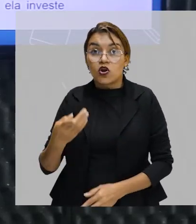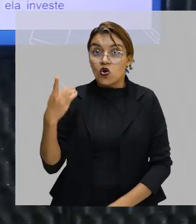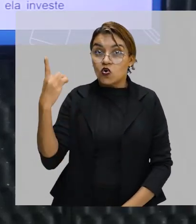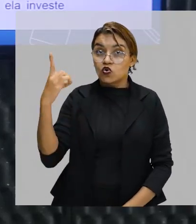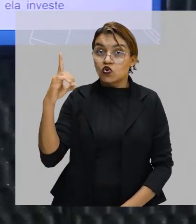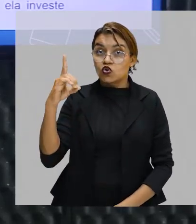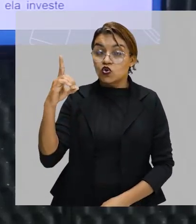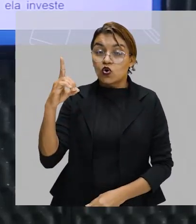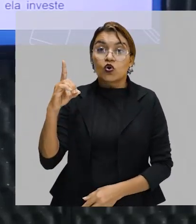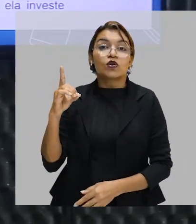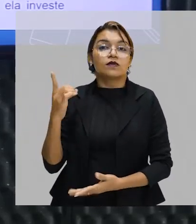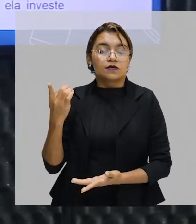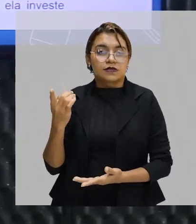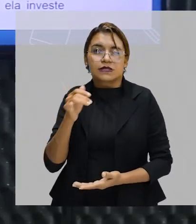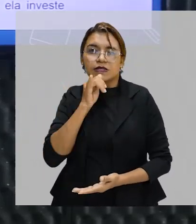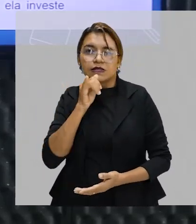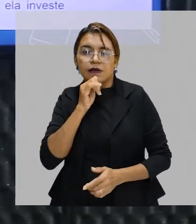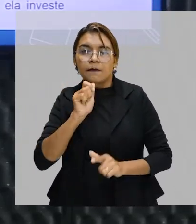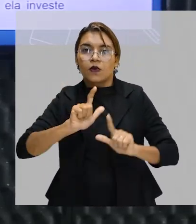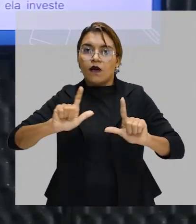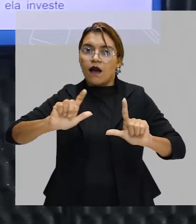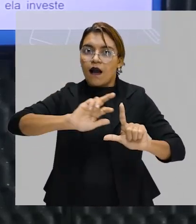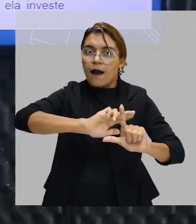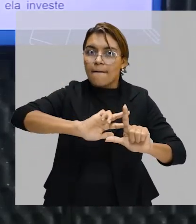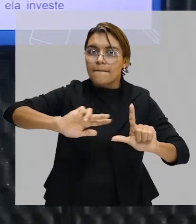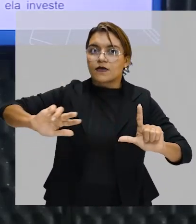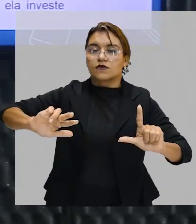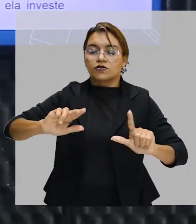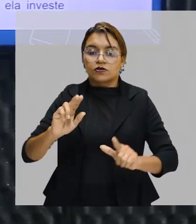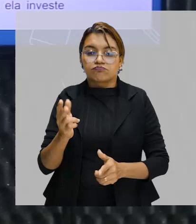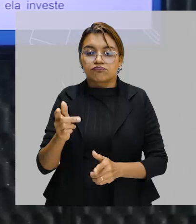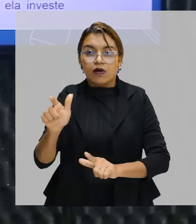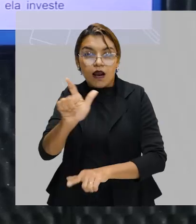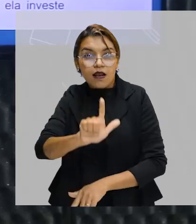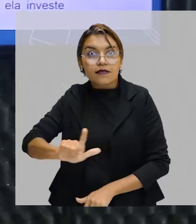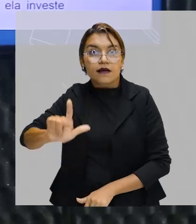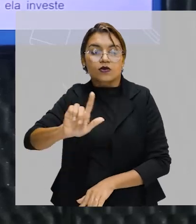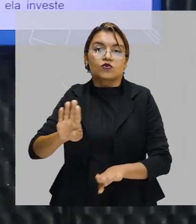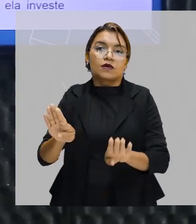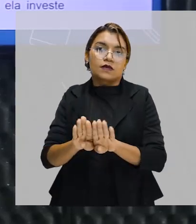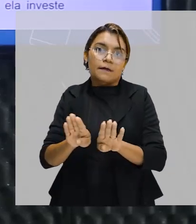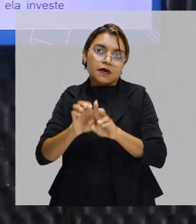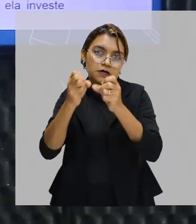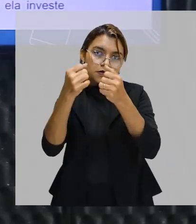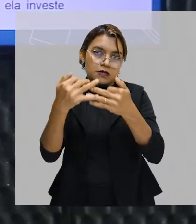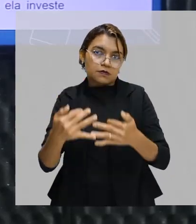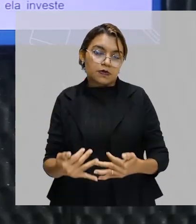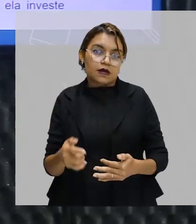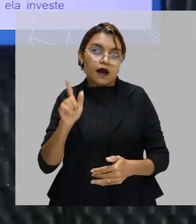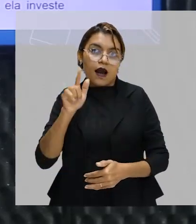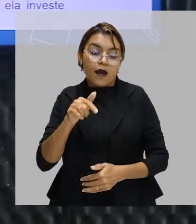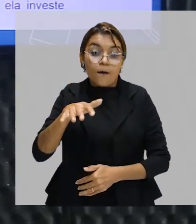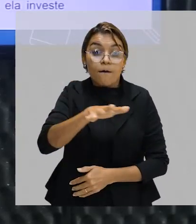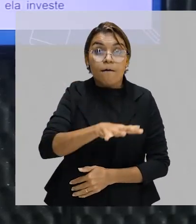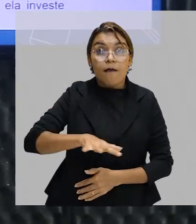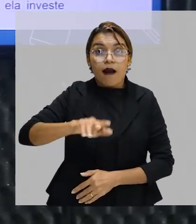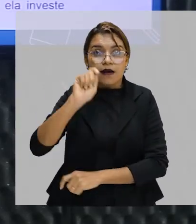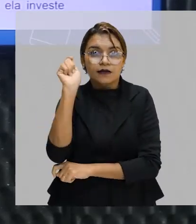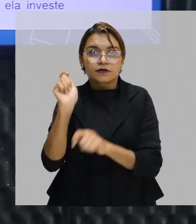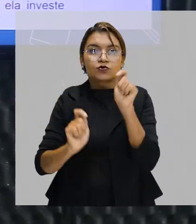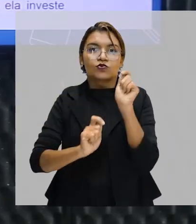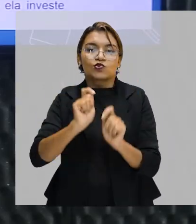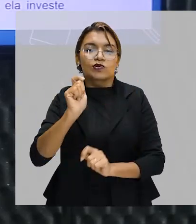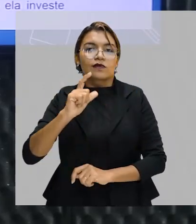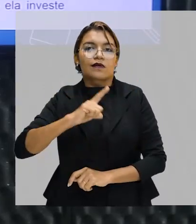A mídia, né, a literatura, ela afirma que é um ramo, né, é um ramo industrial